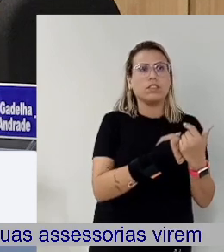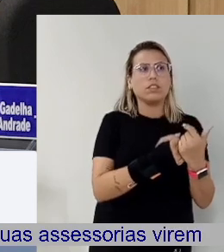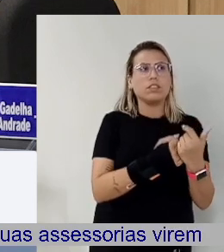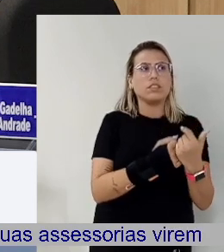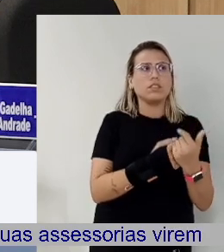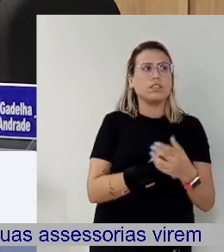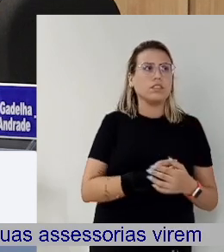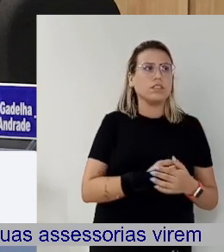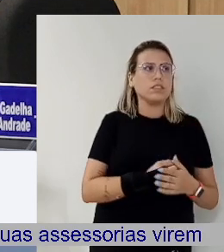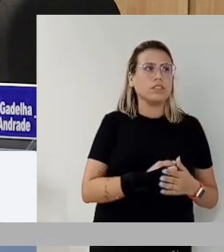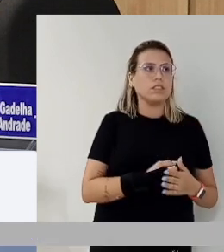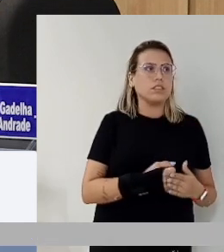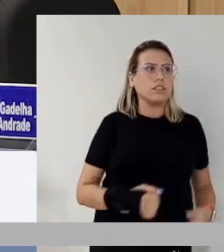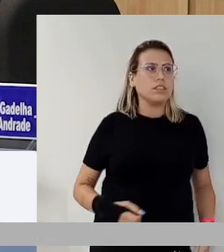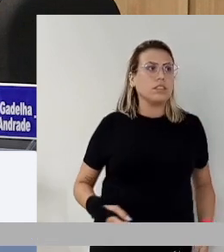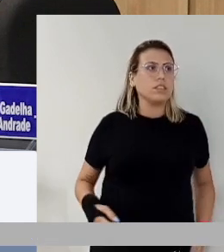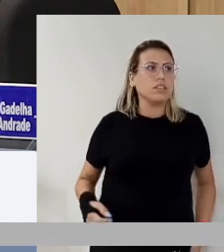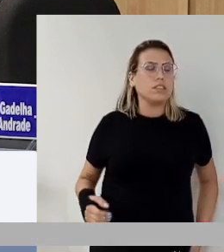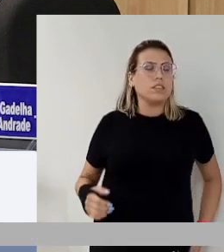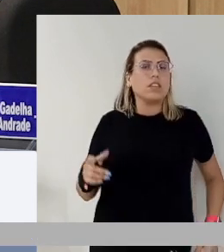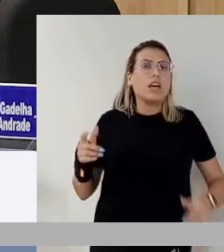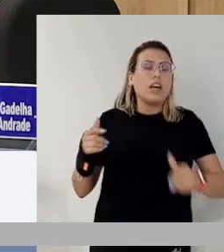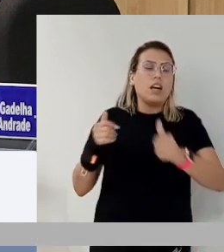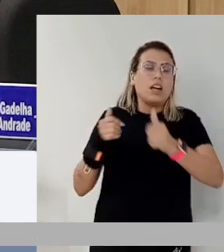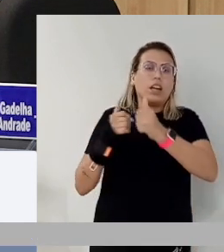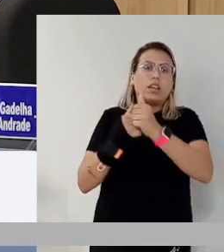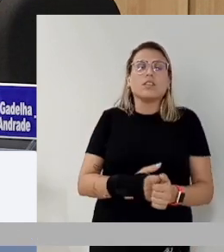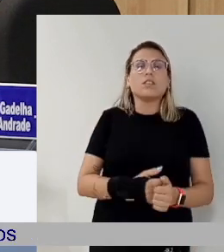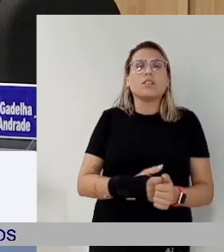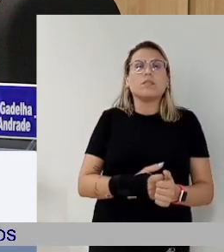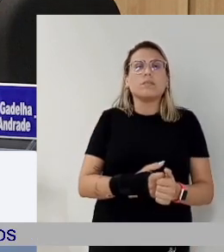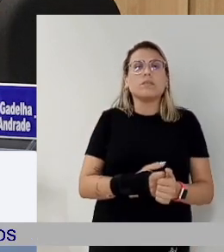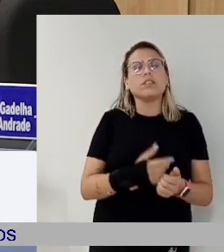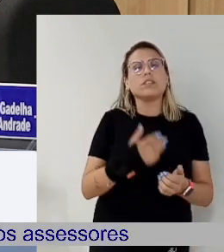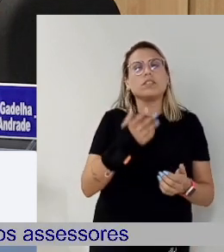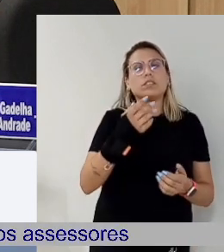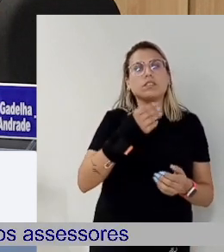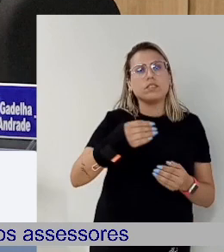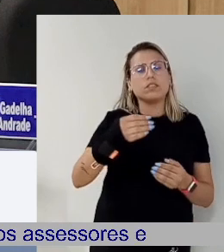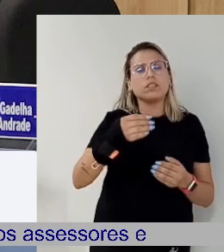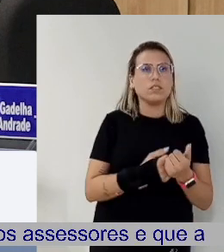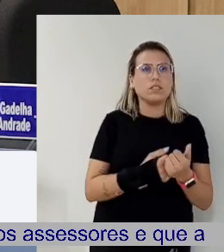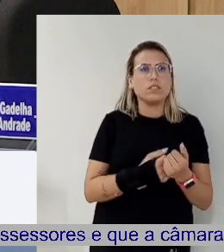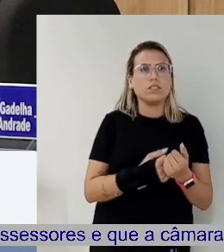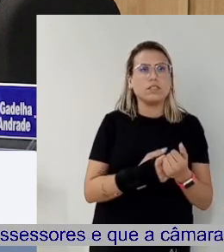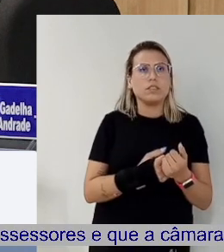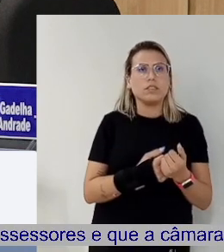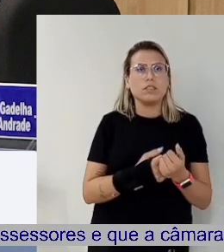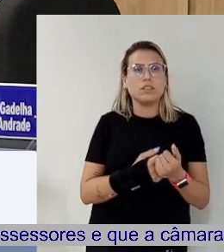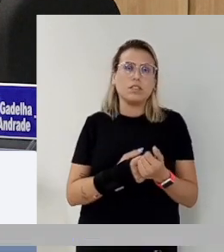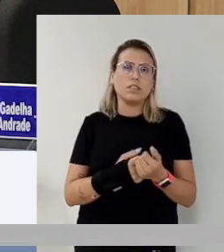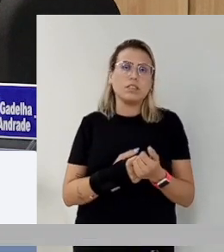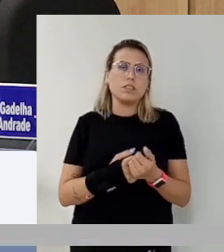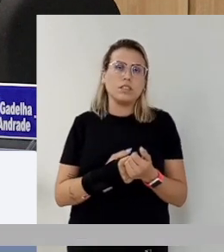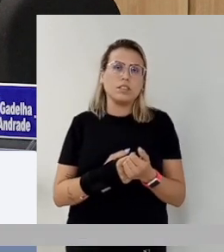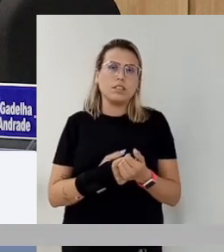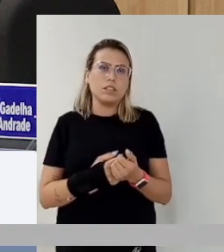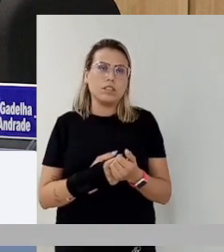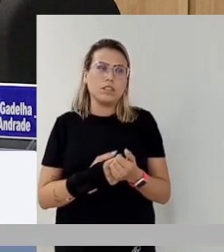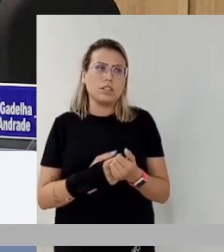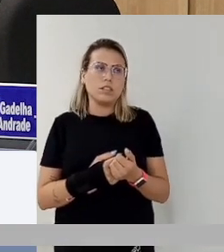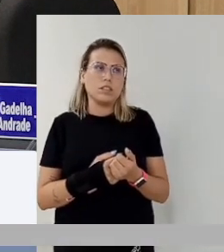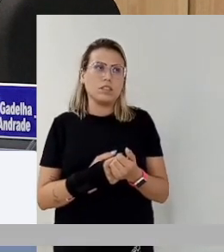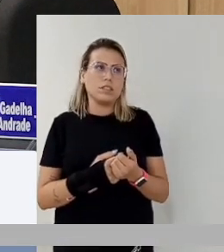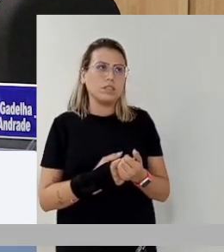eh acompanhando com seus respectivos assessores de que a câmara isso é bom que se ressalte viu